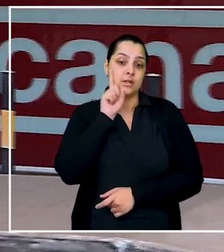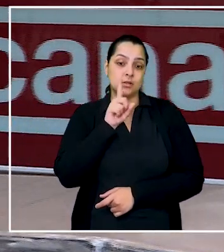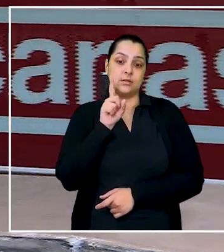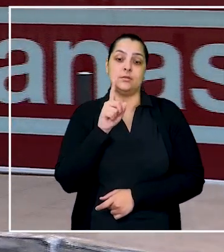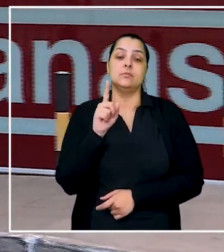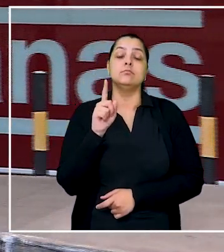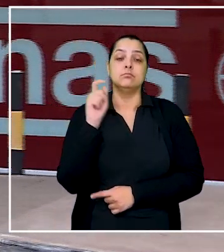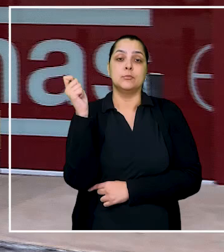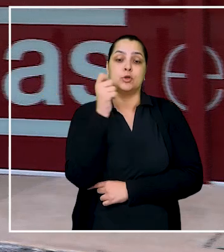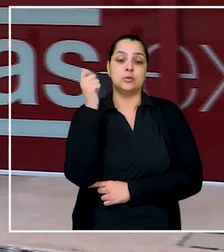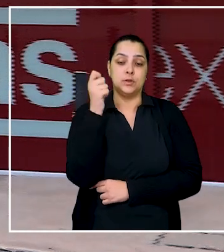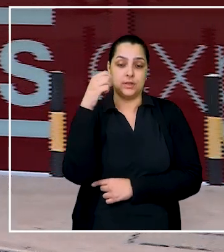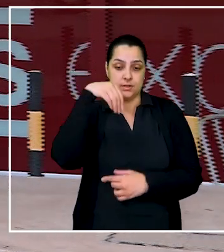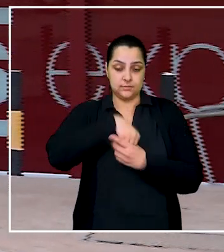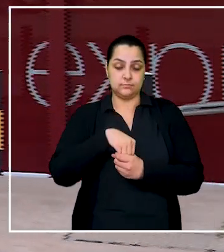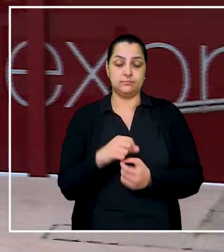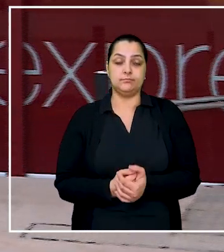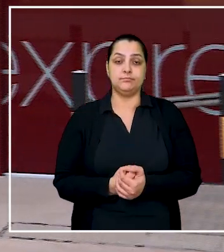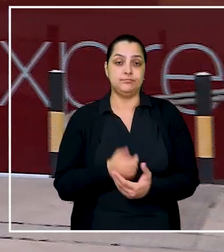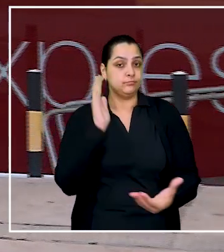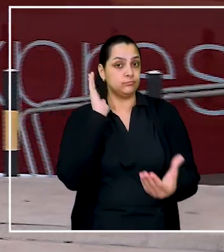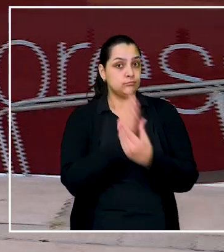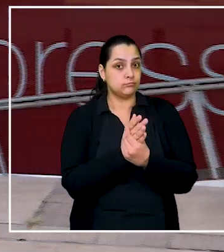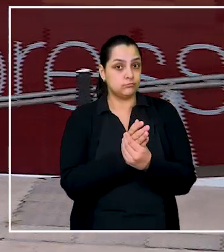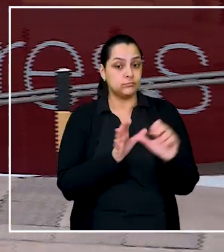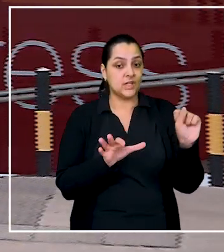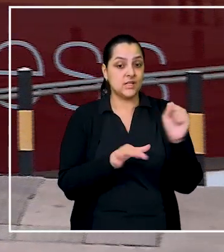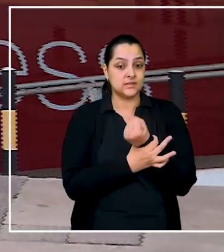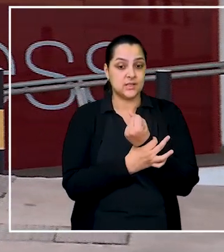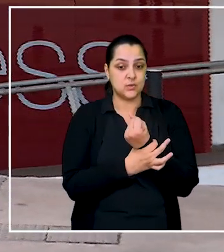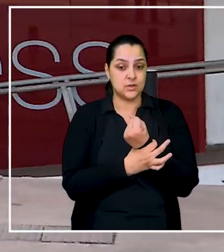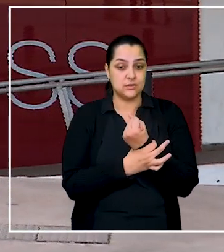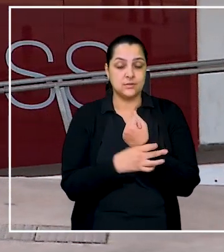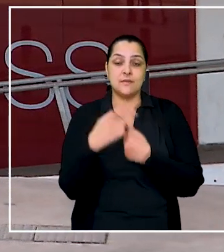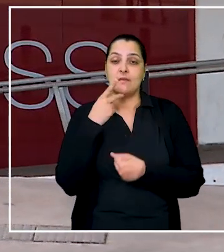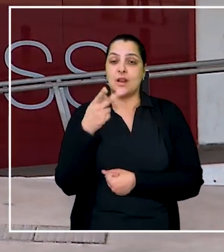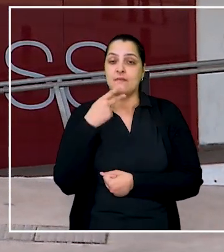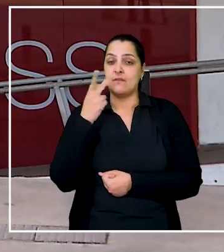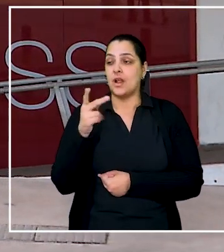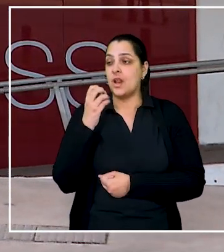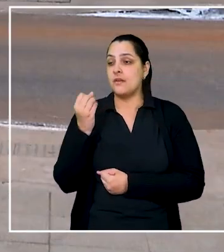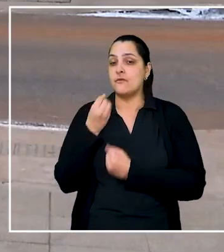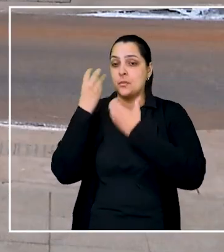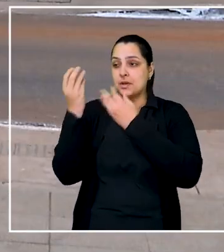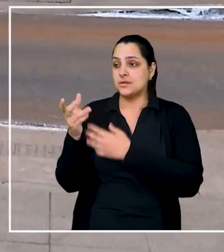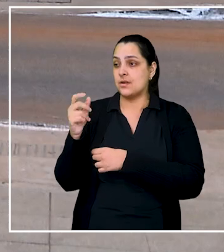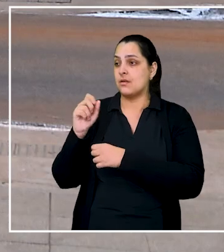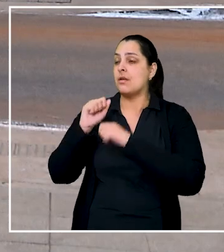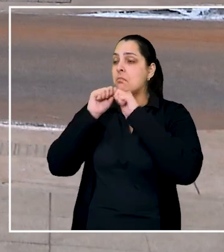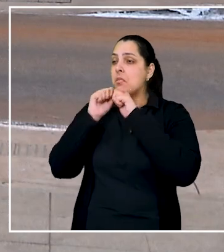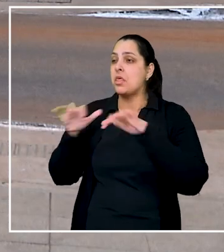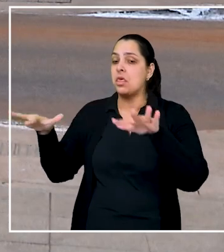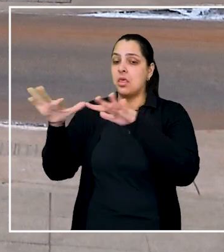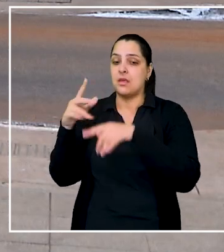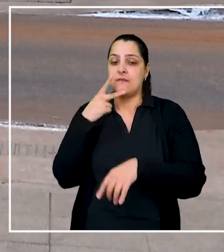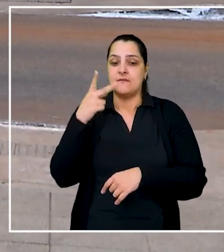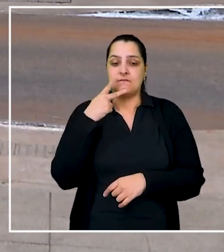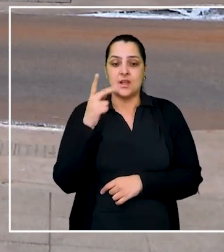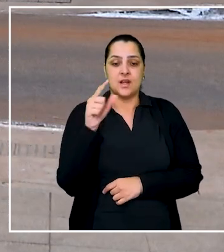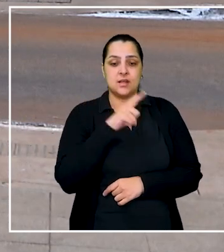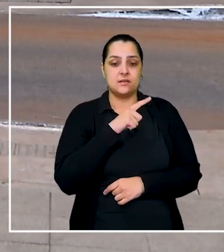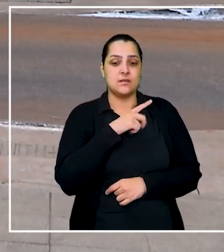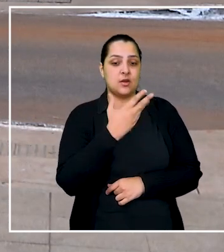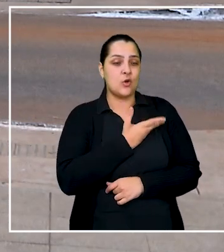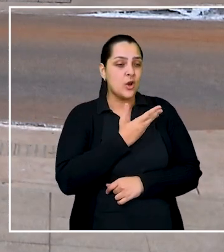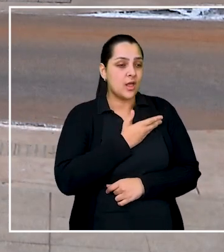das Americanas em Porto Alegre. De acordo com o processo, o segurança espalhava falsas informações de que o operador tinha